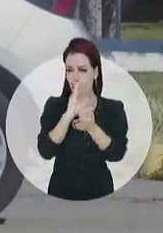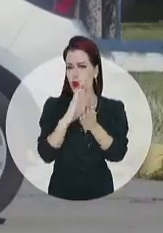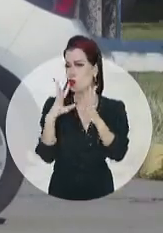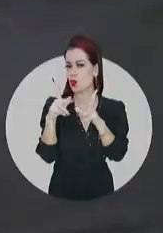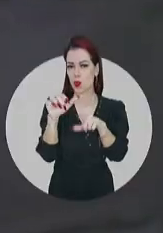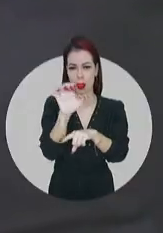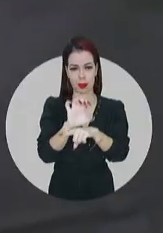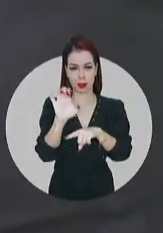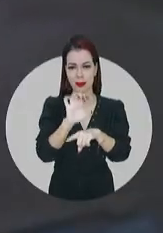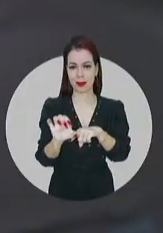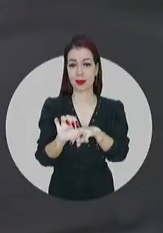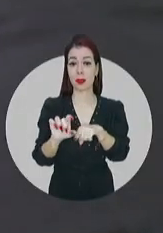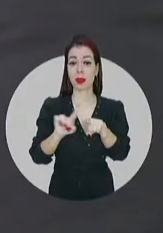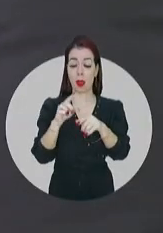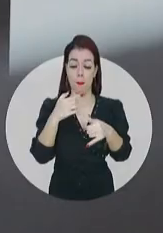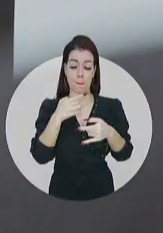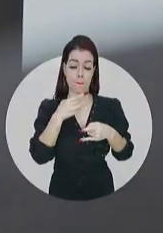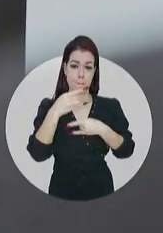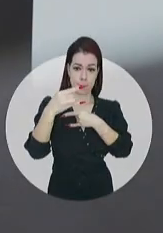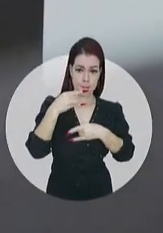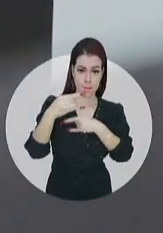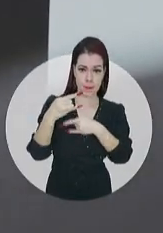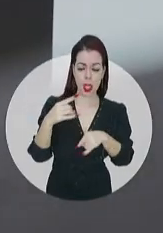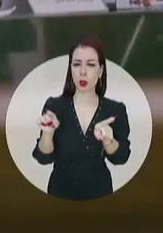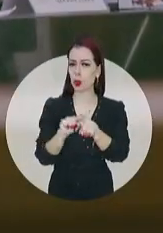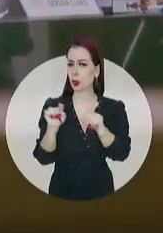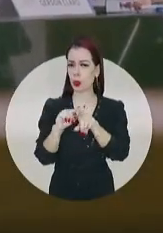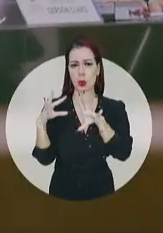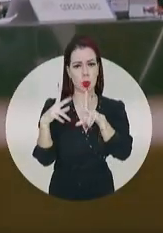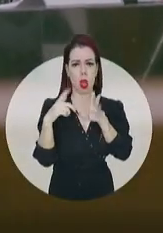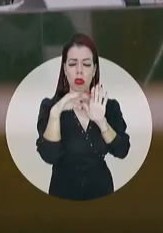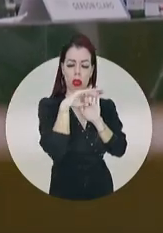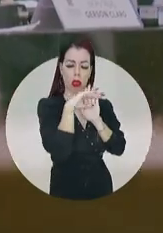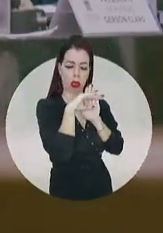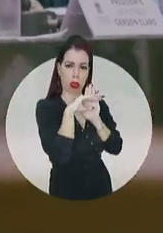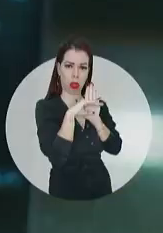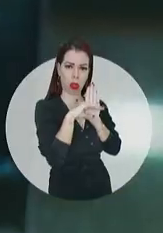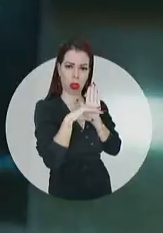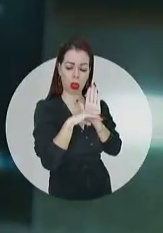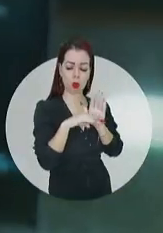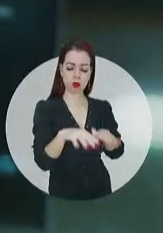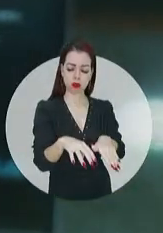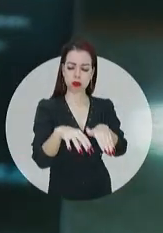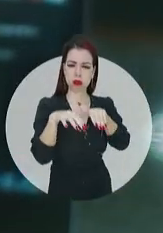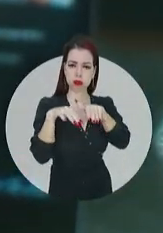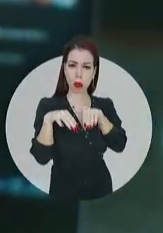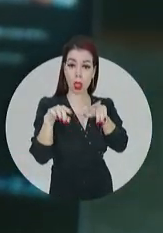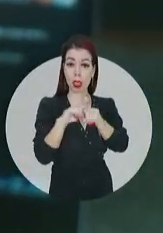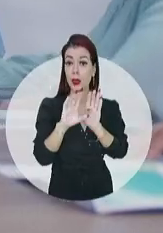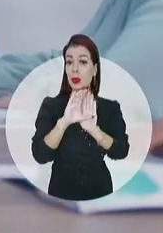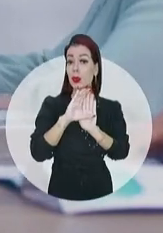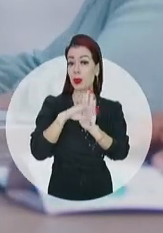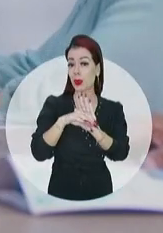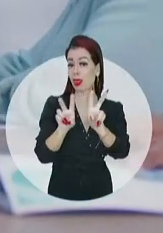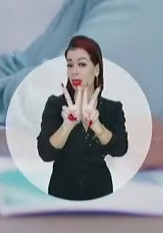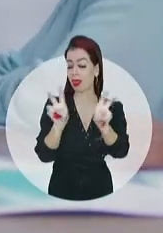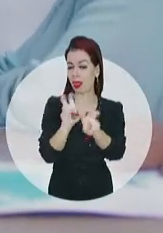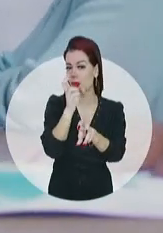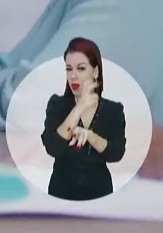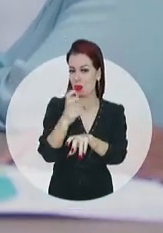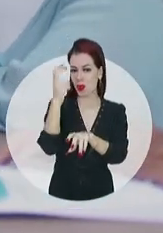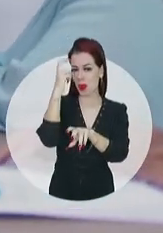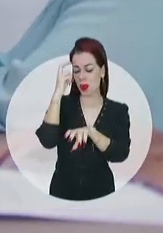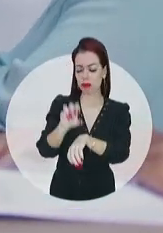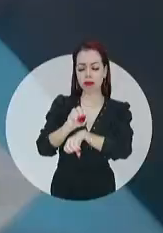e gratuito para todo o estado. Transmissões ao vivo das sessões e audiências, todas as pautas do parlamento, além de